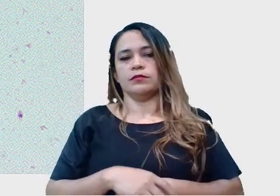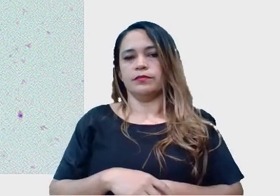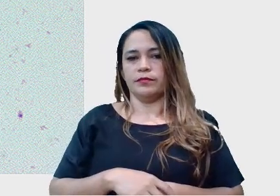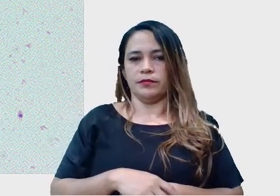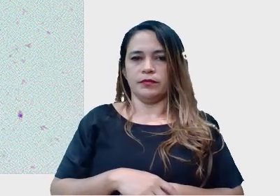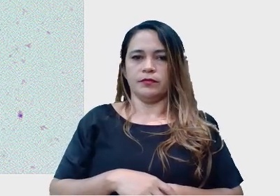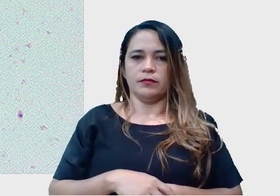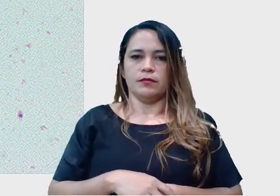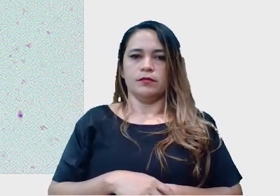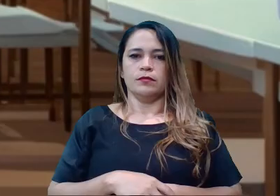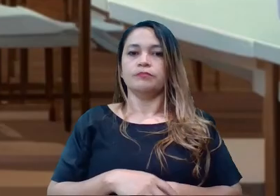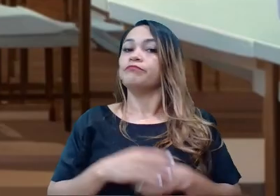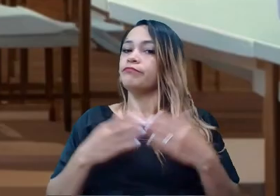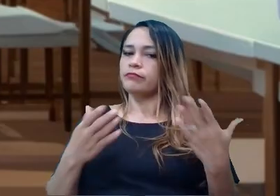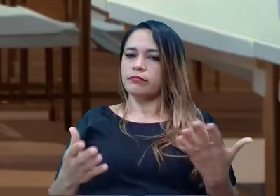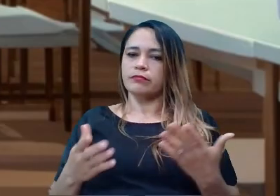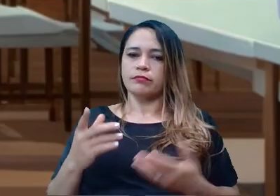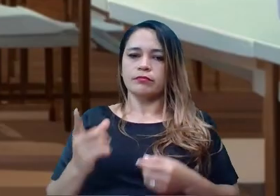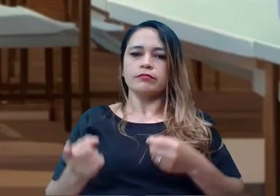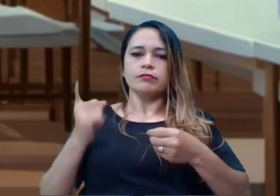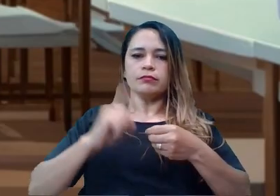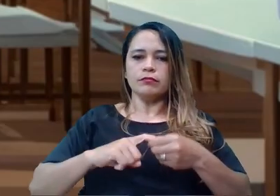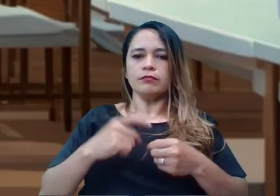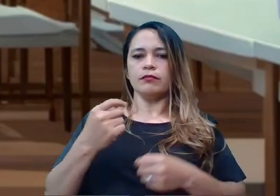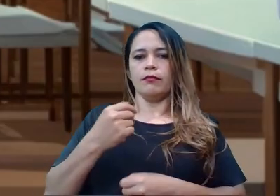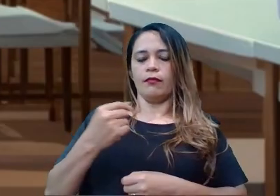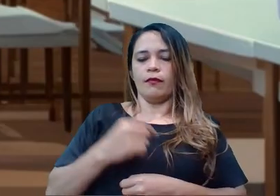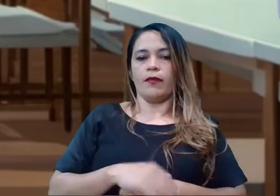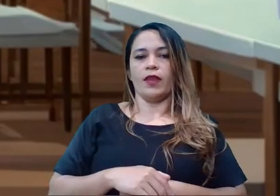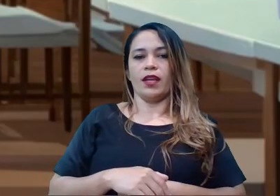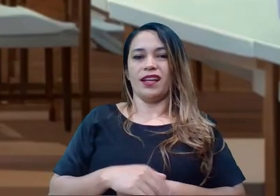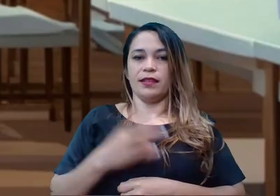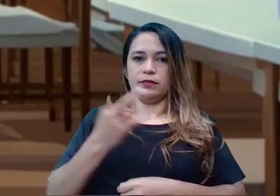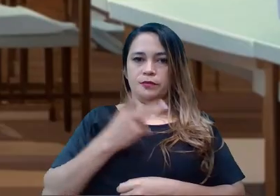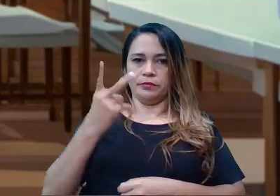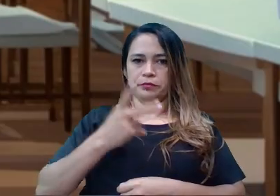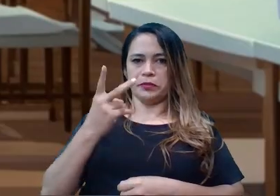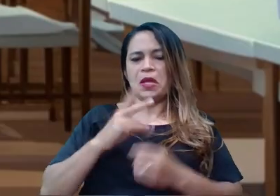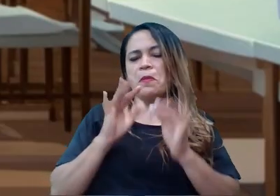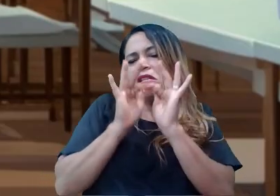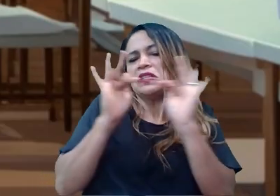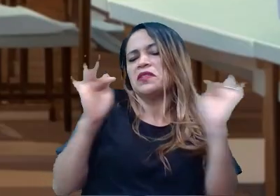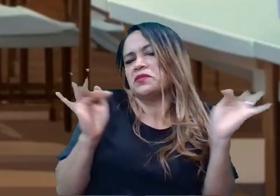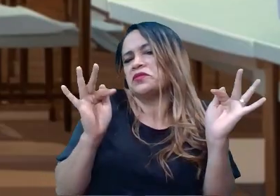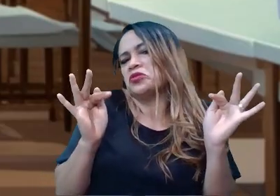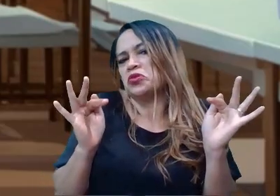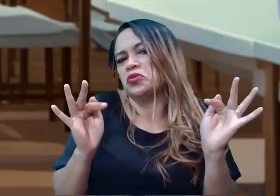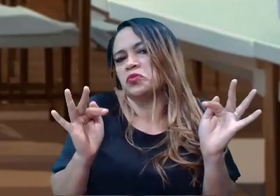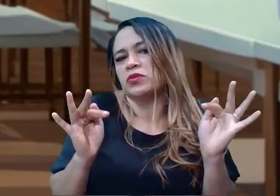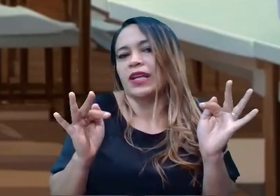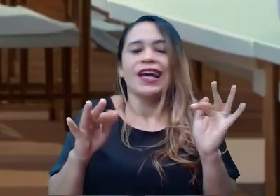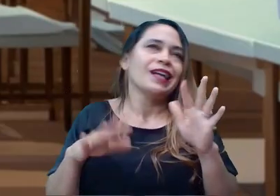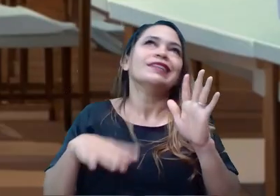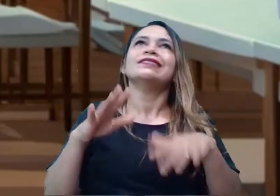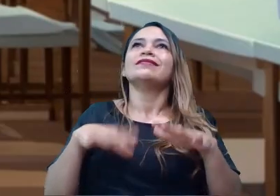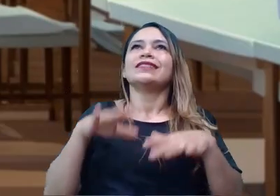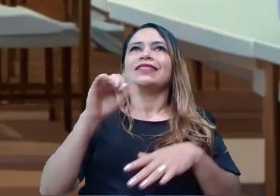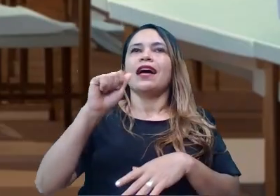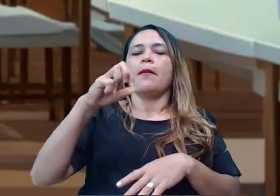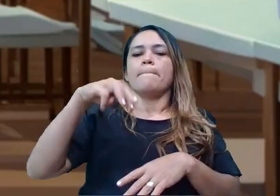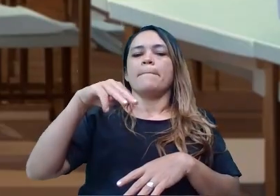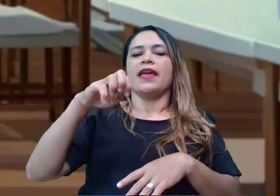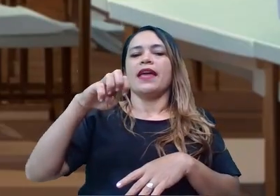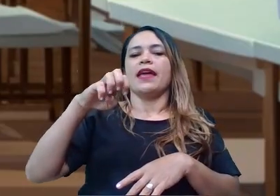Tranquilinho? Galerinha, volta aqui para mim. Essas duas são as mais tranquilinhas de todas. Geralmente, a amebíase